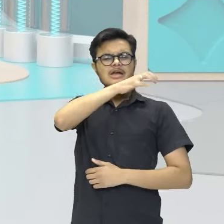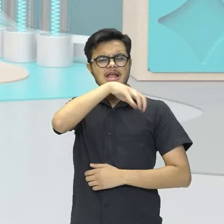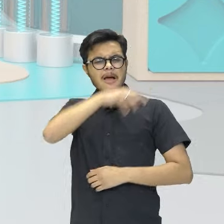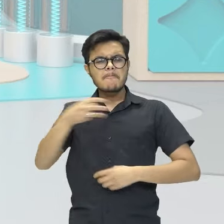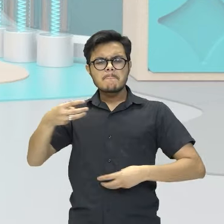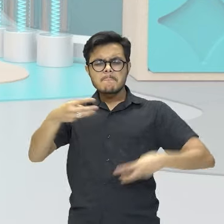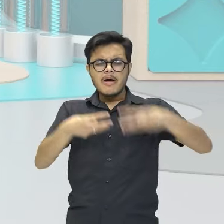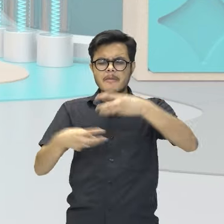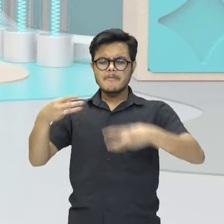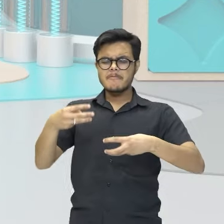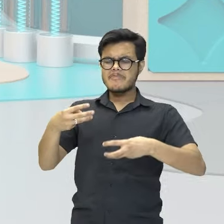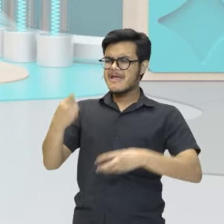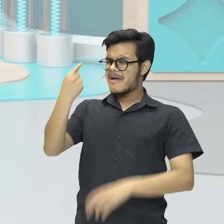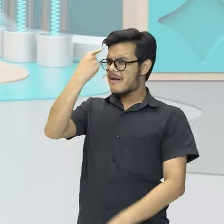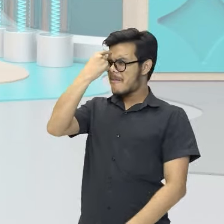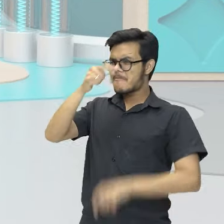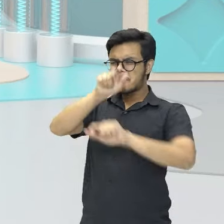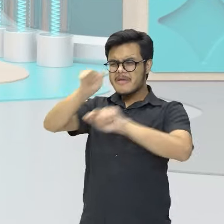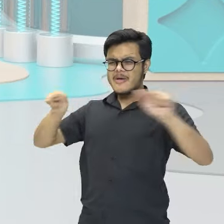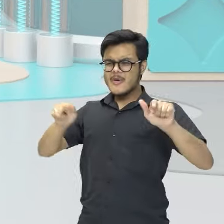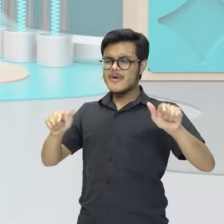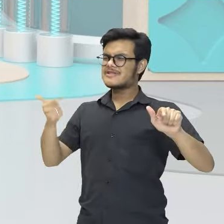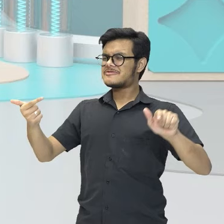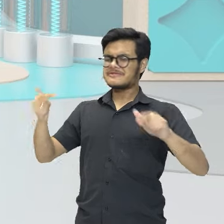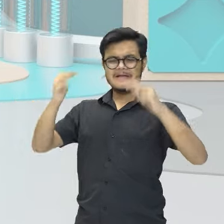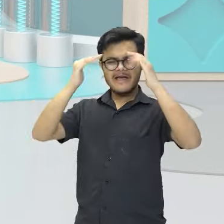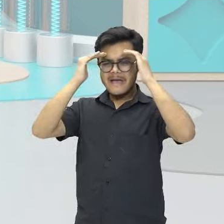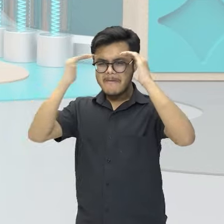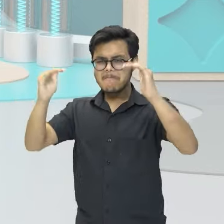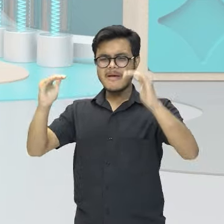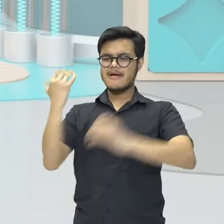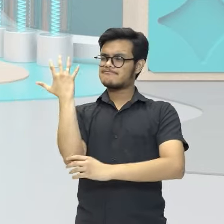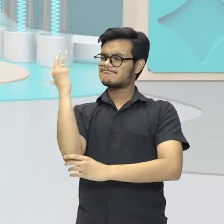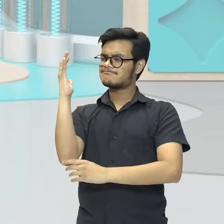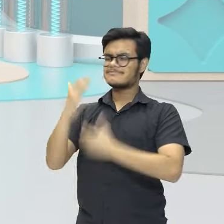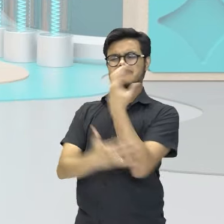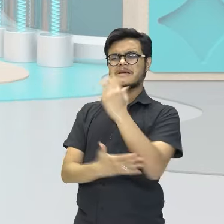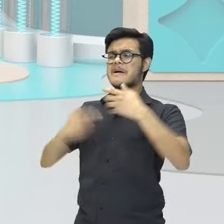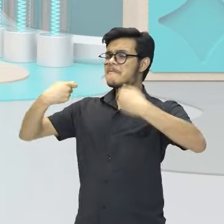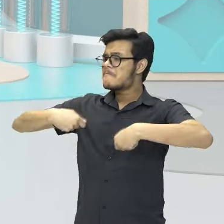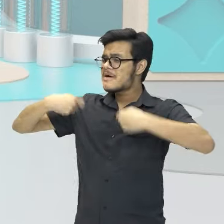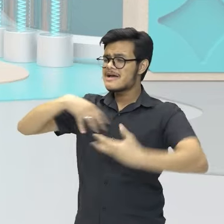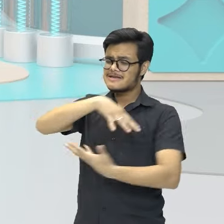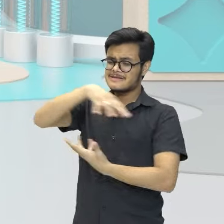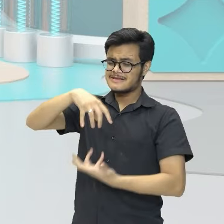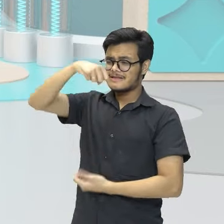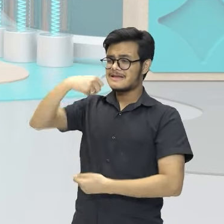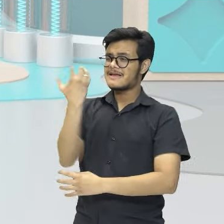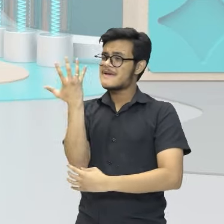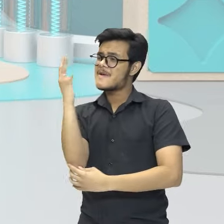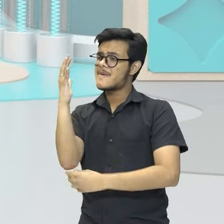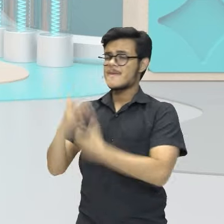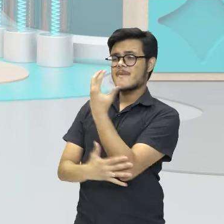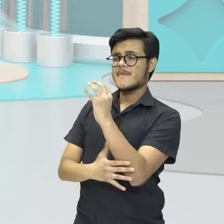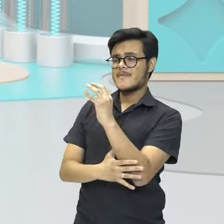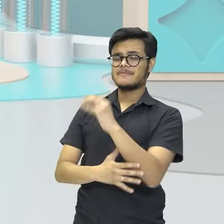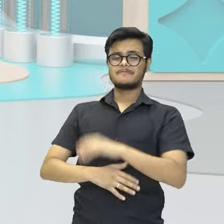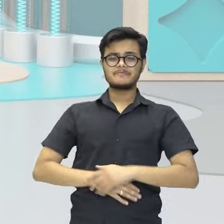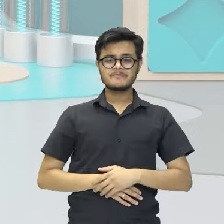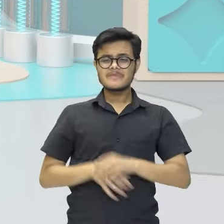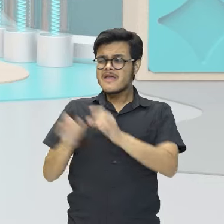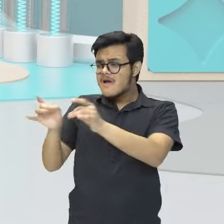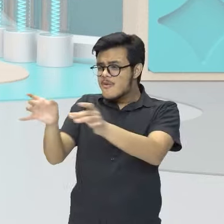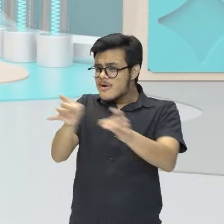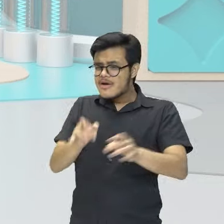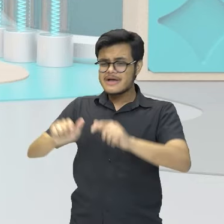sem consciência de que a de que preservar a natureza é necessário sujaram tudo aqui e aí então